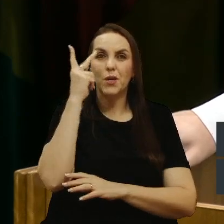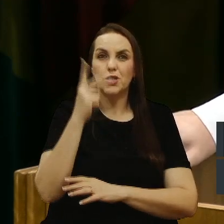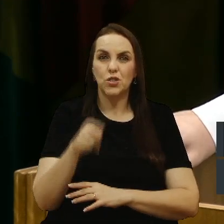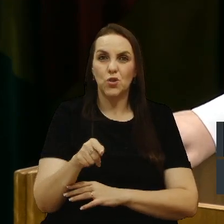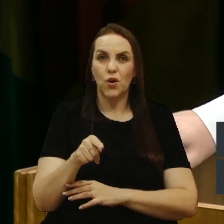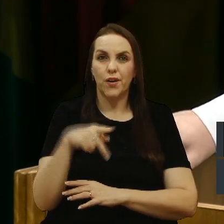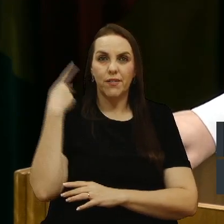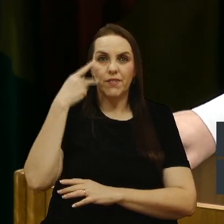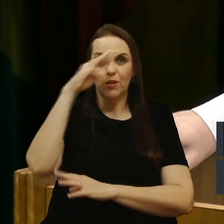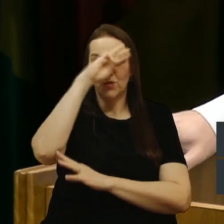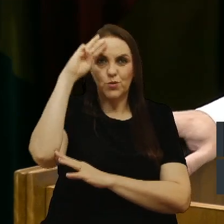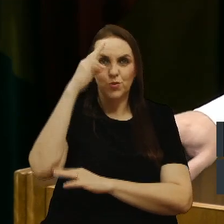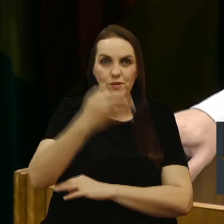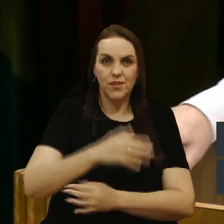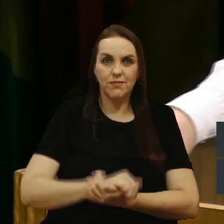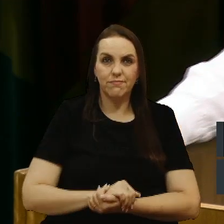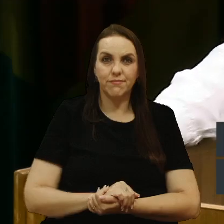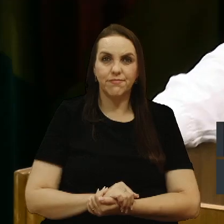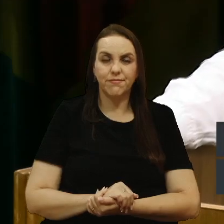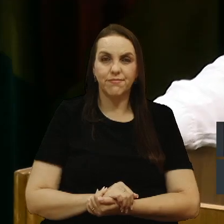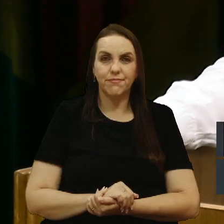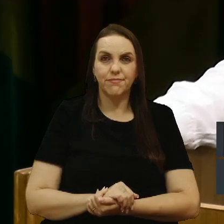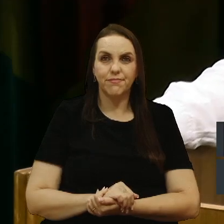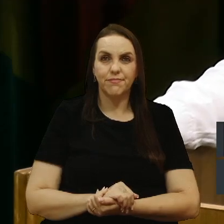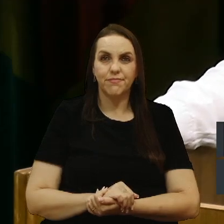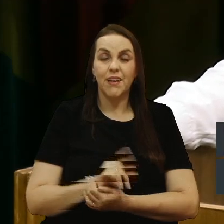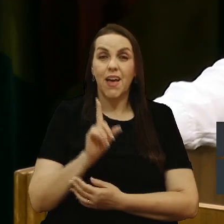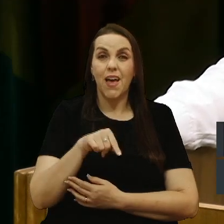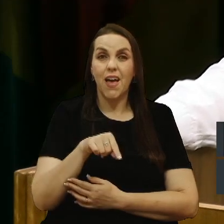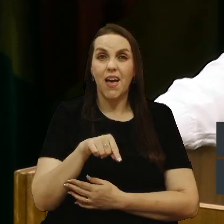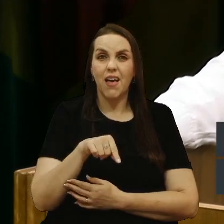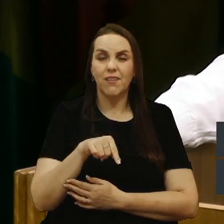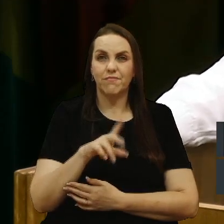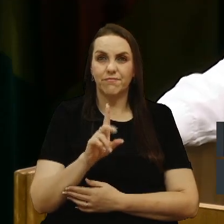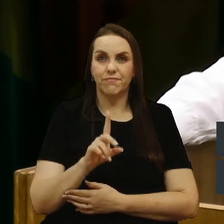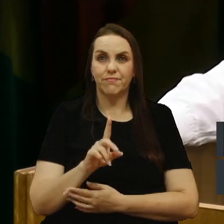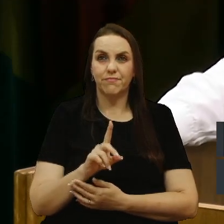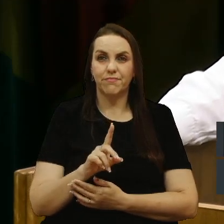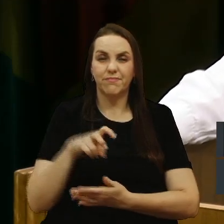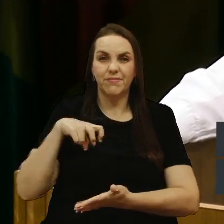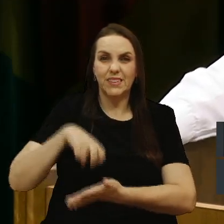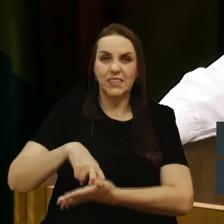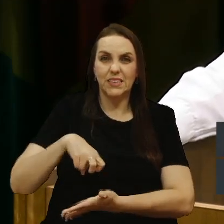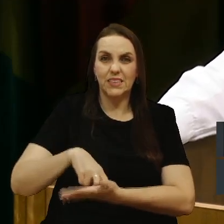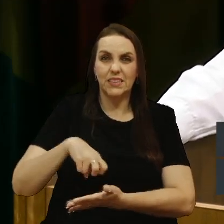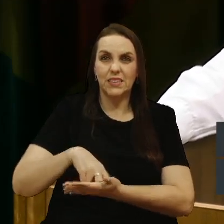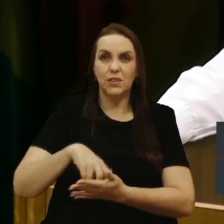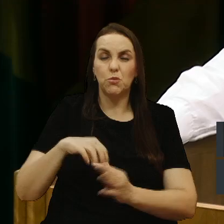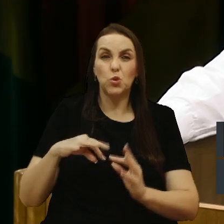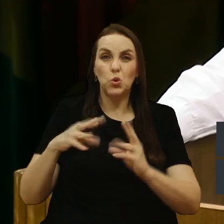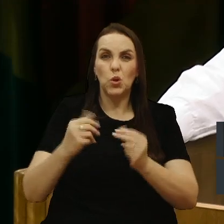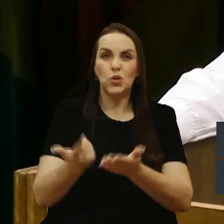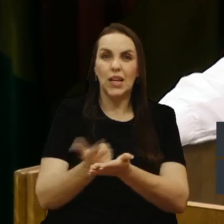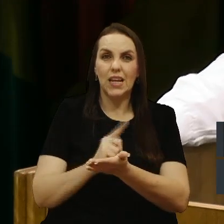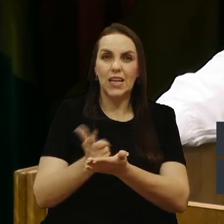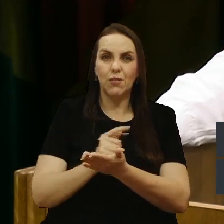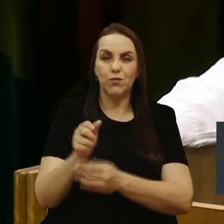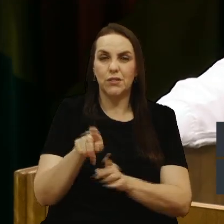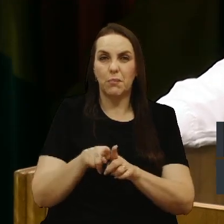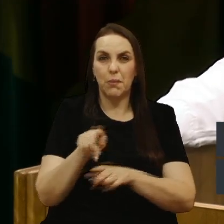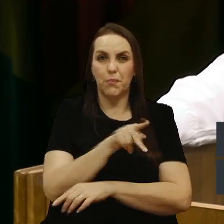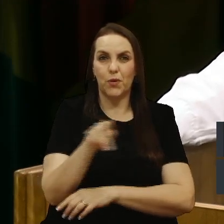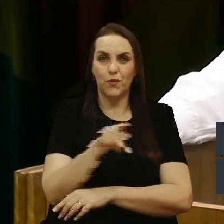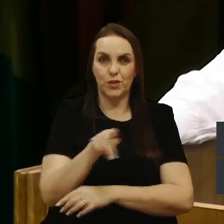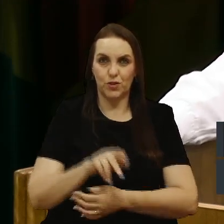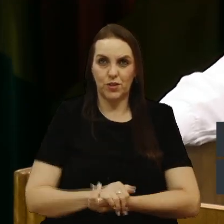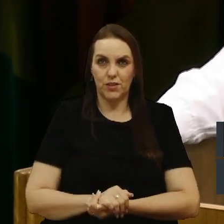Juliano, que seja condenado por todos os livros e professores. E aqui, vereador Lucas, o